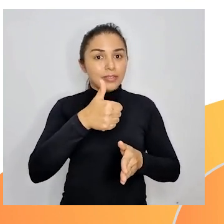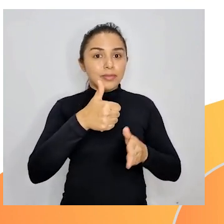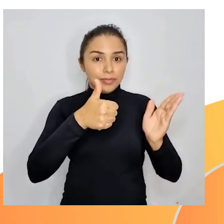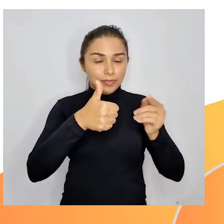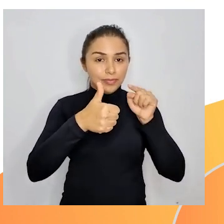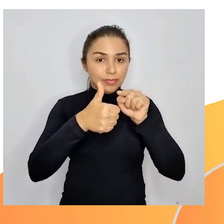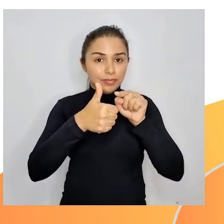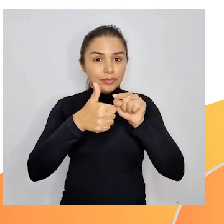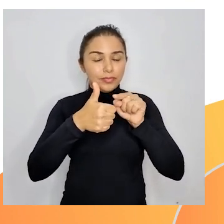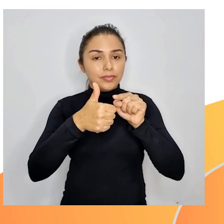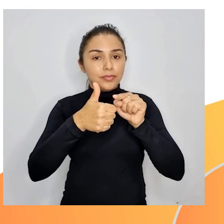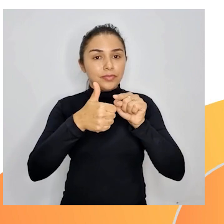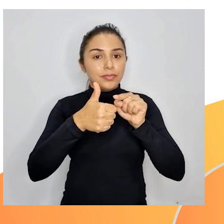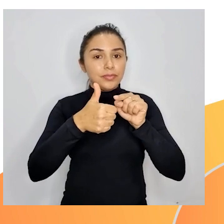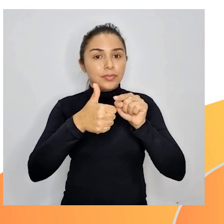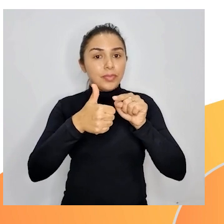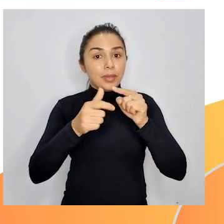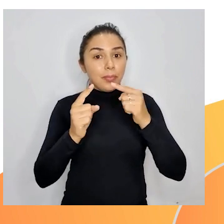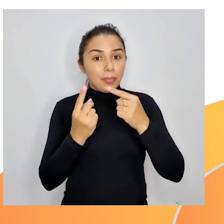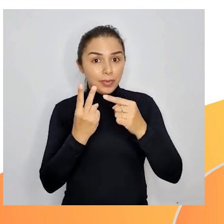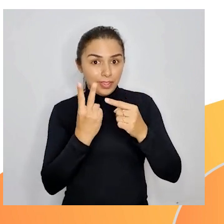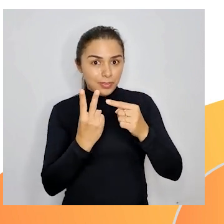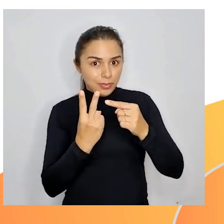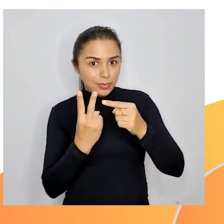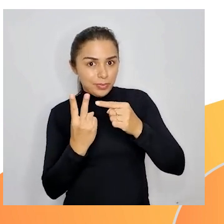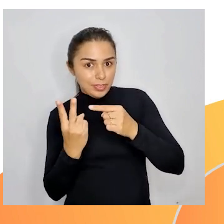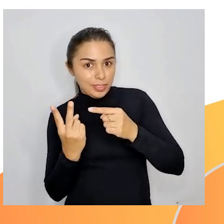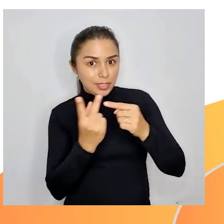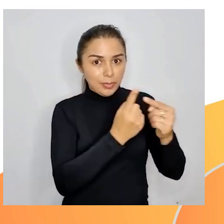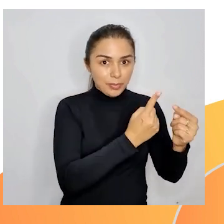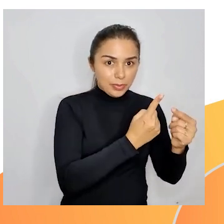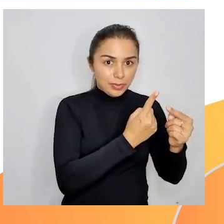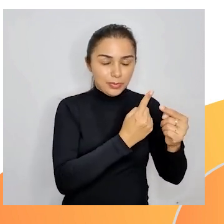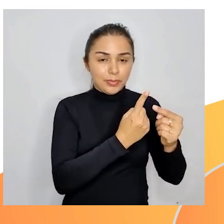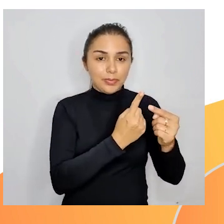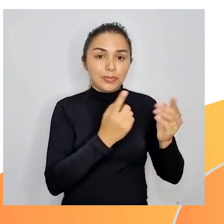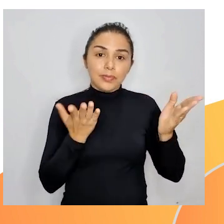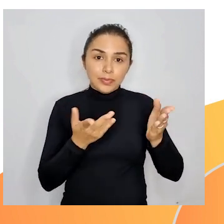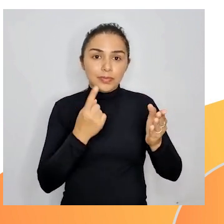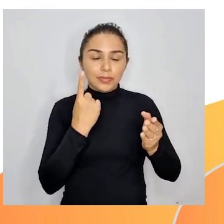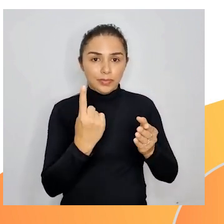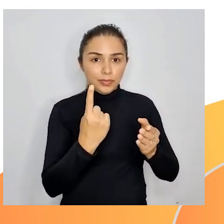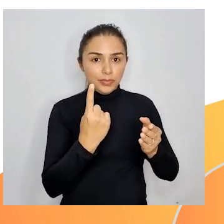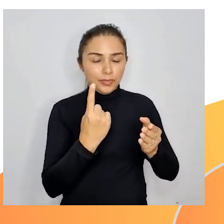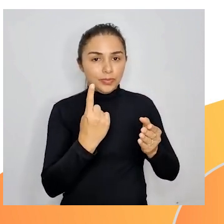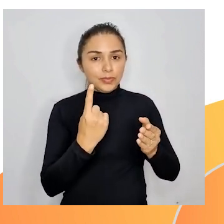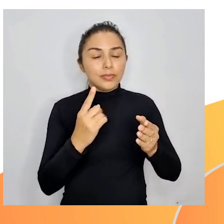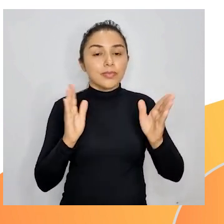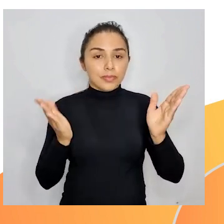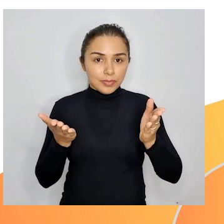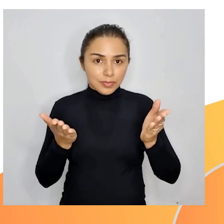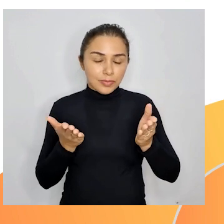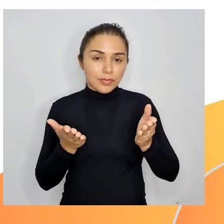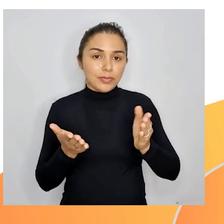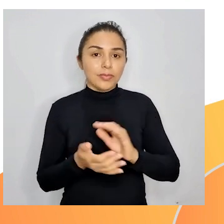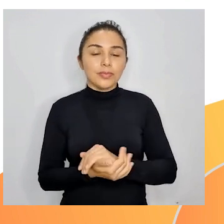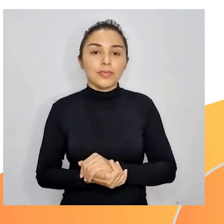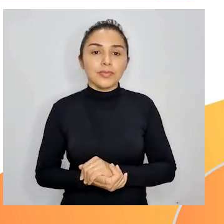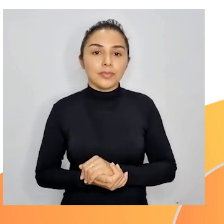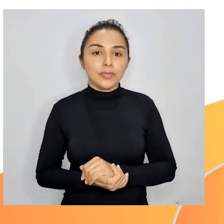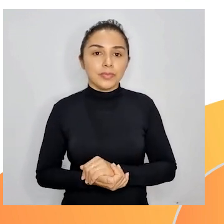Nós tomamos emprestado da casa seguinte, tá certo? Então, lá era 2, ficou 1. E